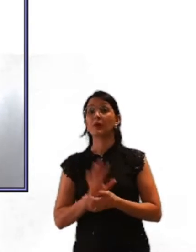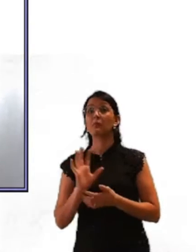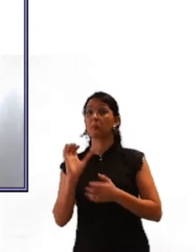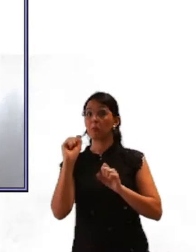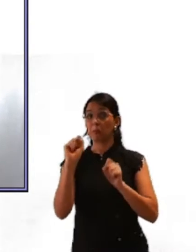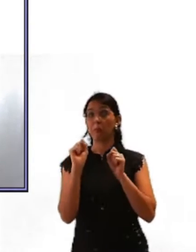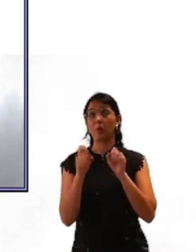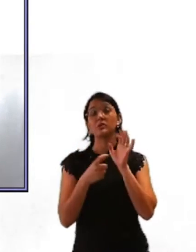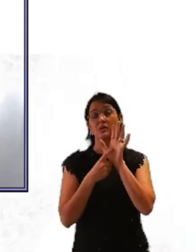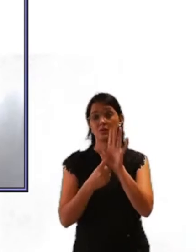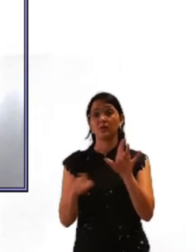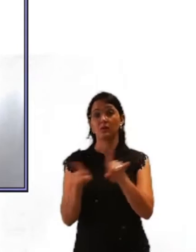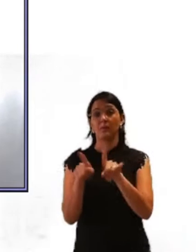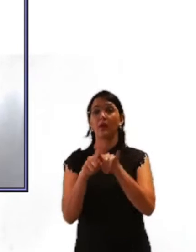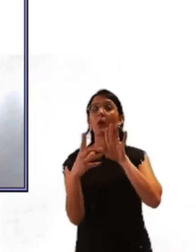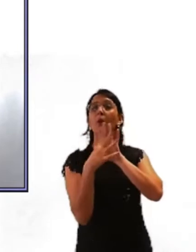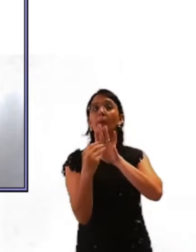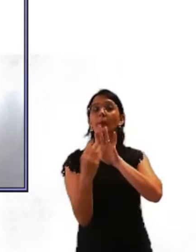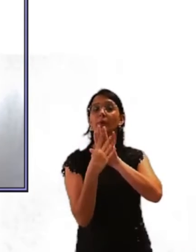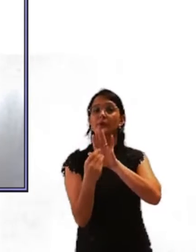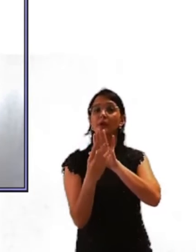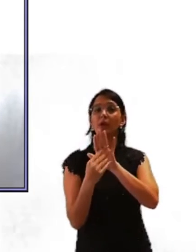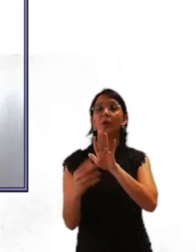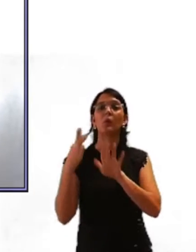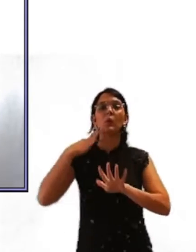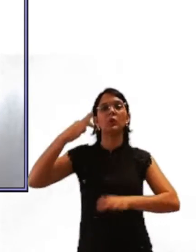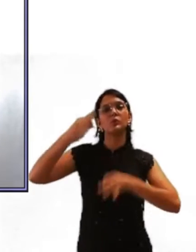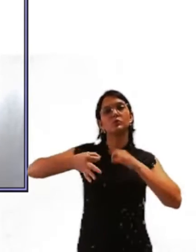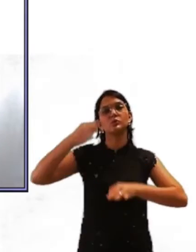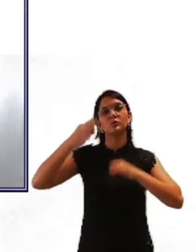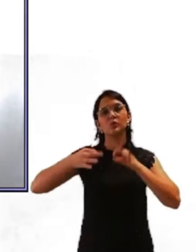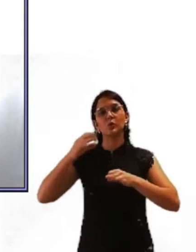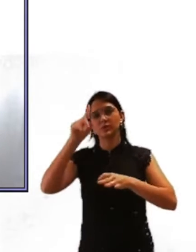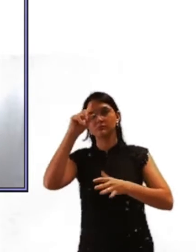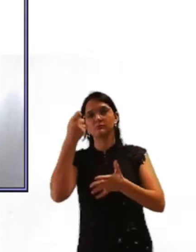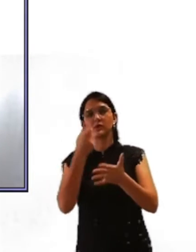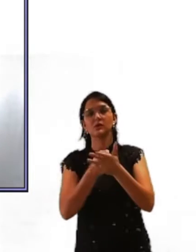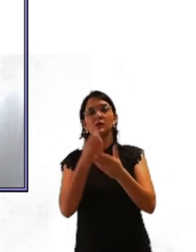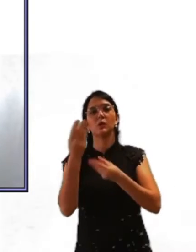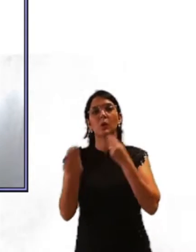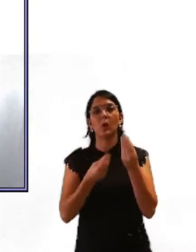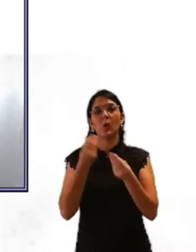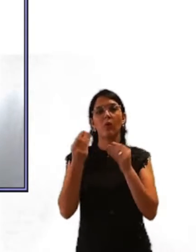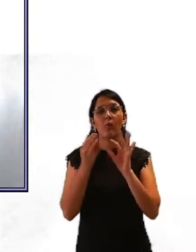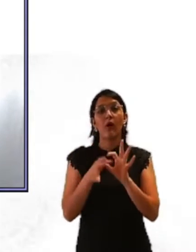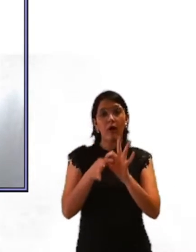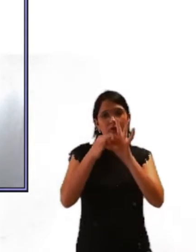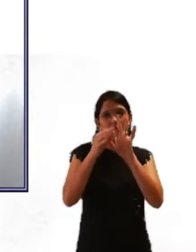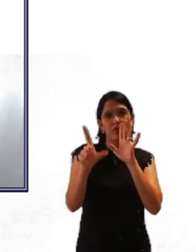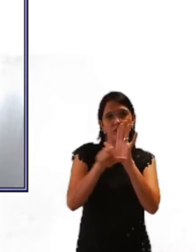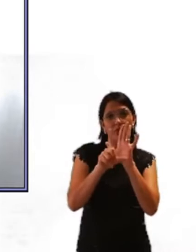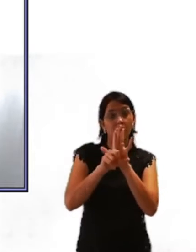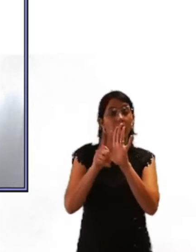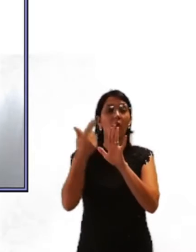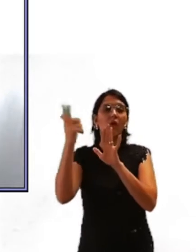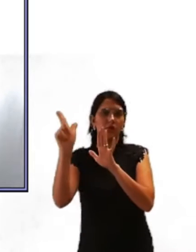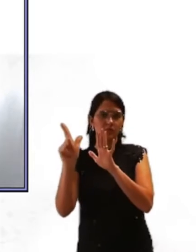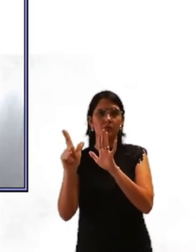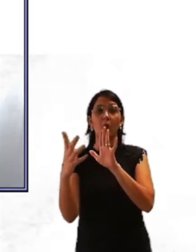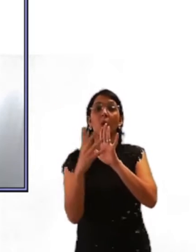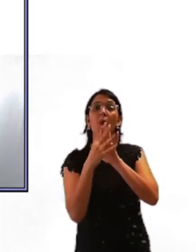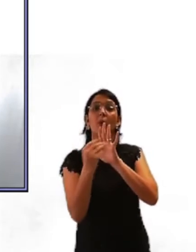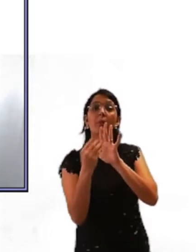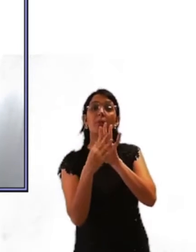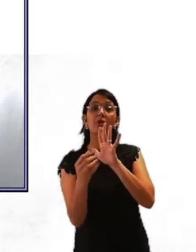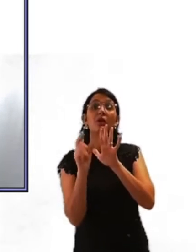ser levantada aqui como modelo de comportamento judicial que não estaria vinculada a esse modelo legalista é o chamado